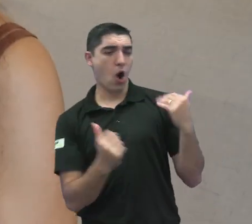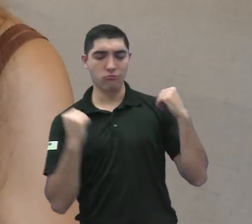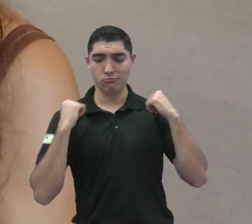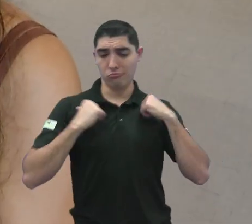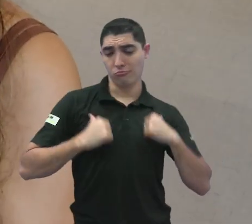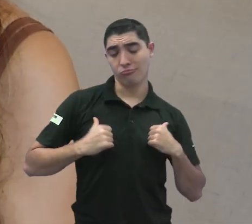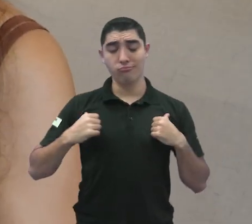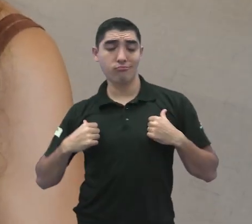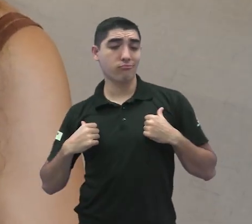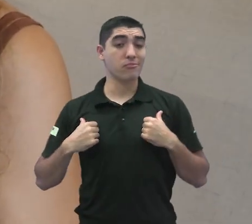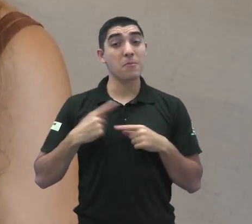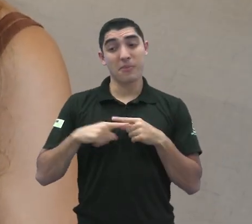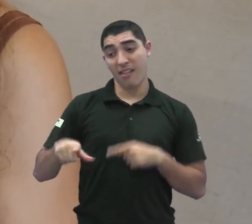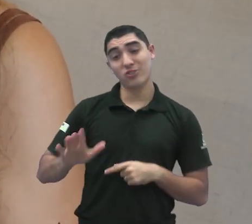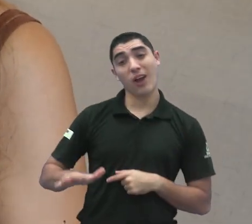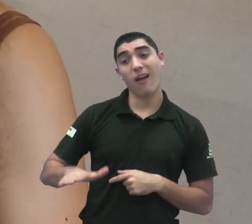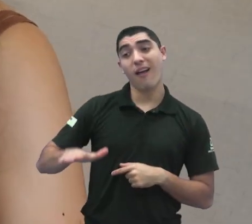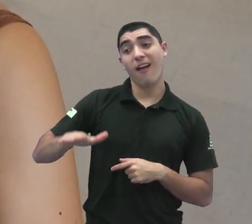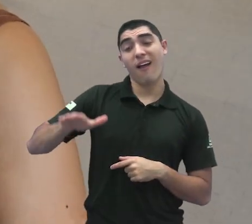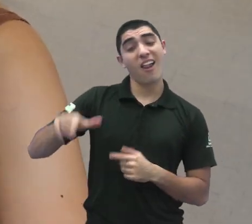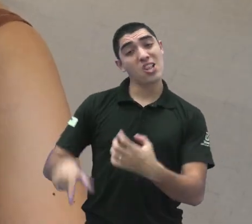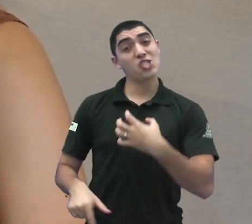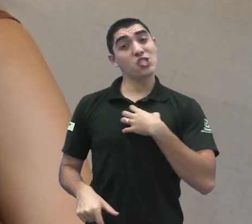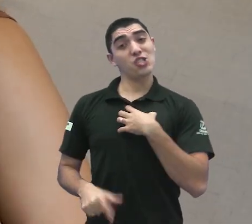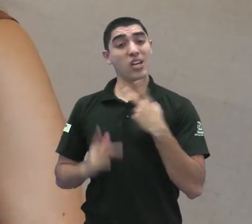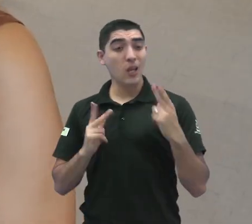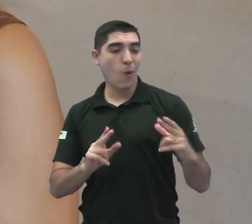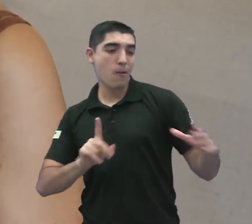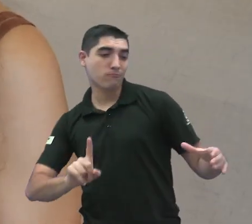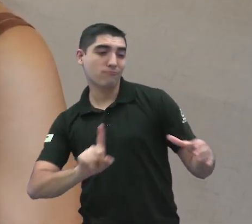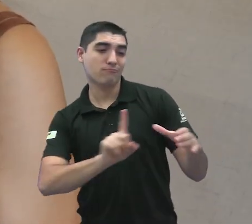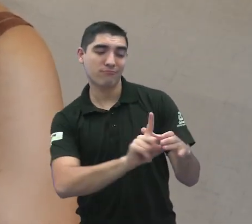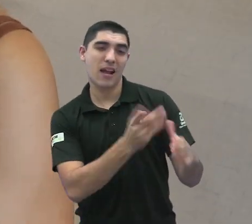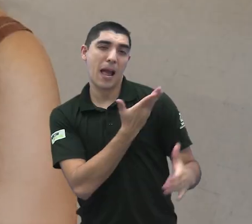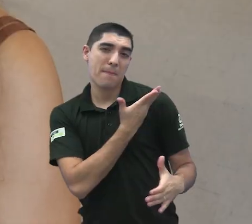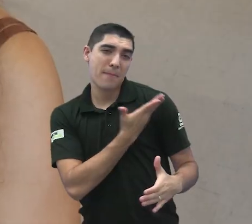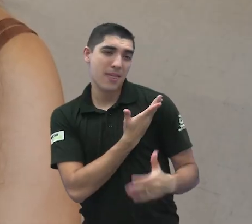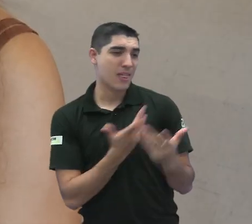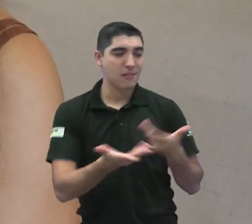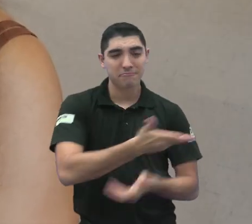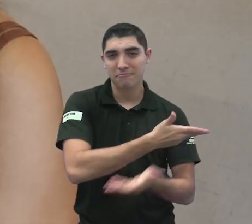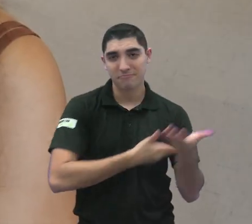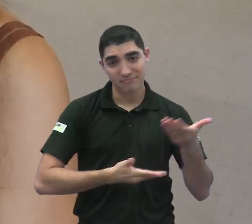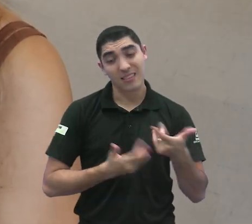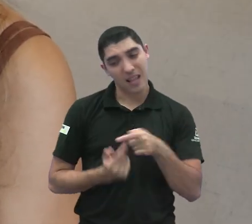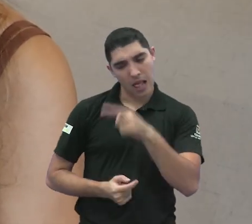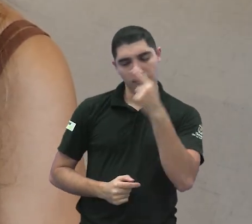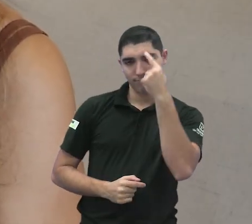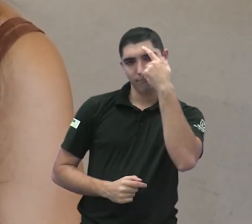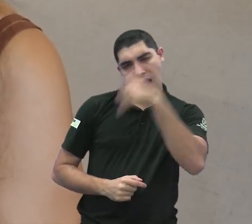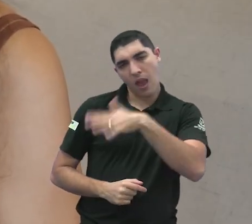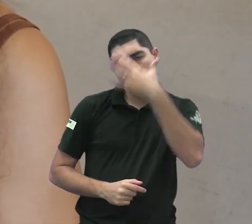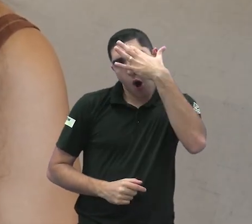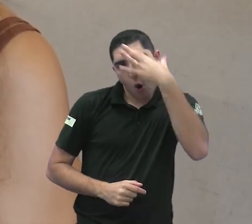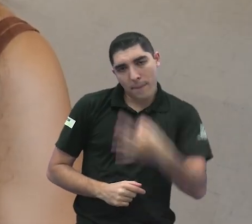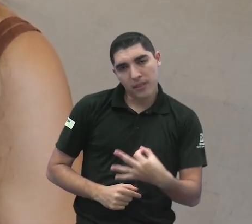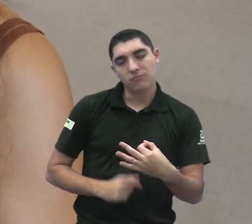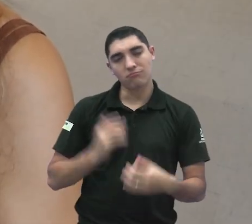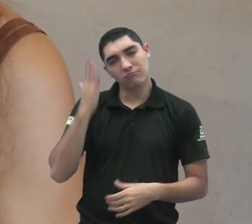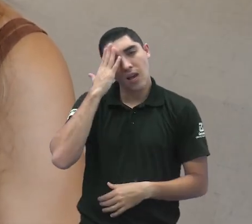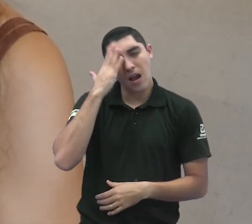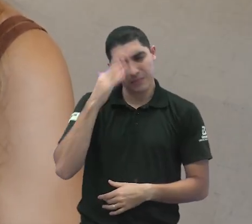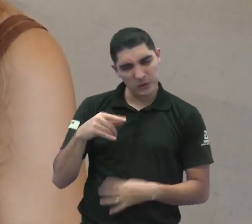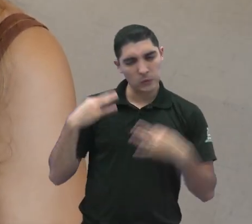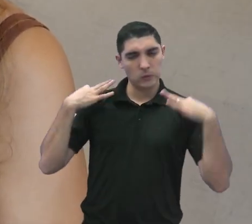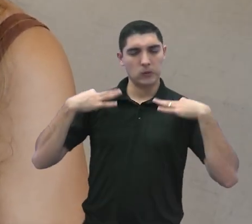de costas, ela quer se sentir pertencente ali no meio, todos os amiguinhos estão usando, mas ela entendeu que realmente